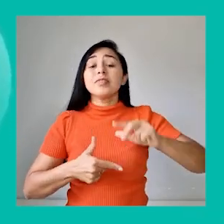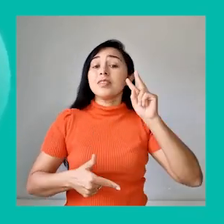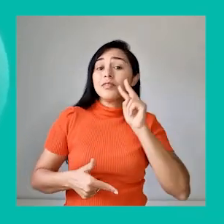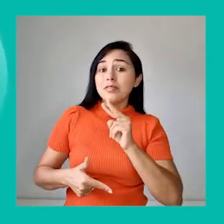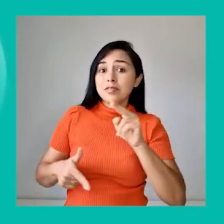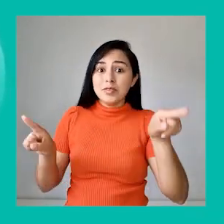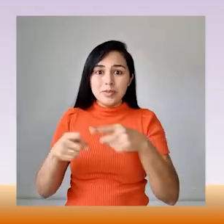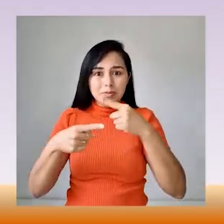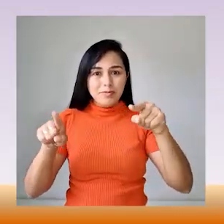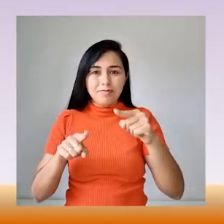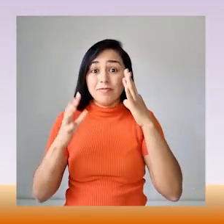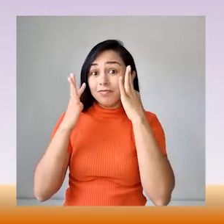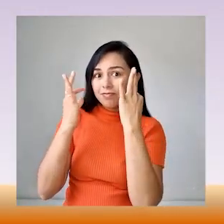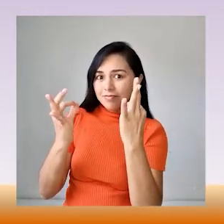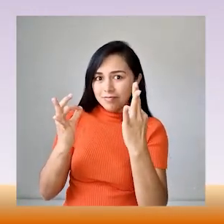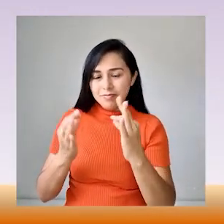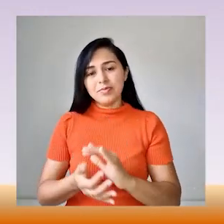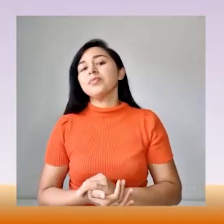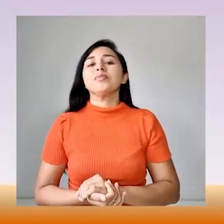bastante atenção!